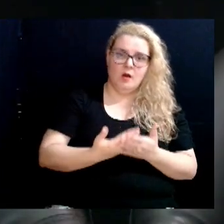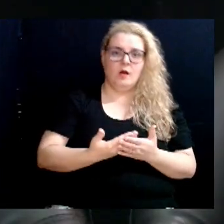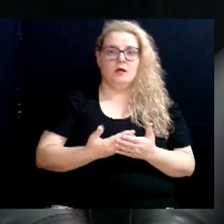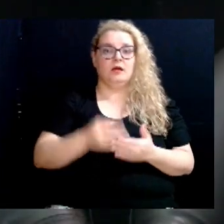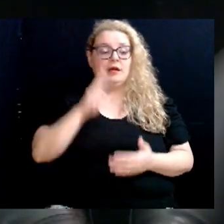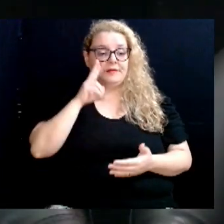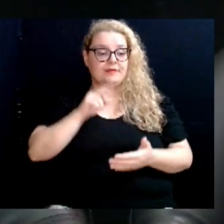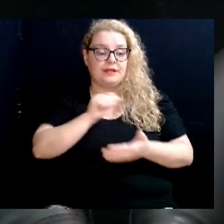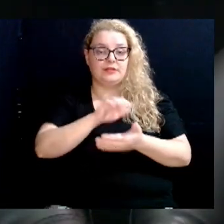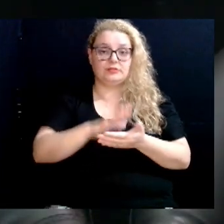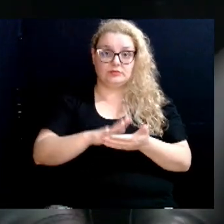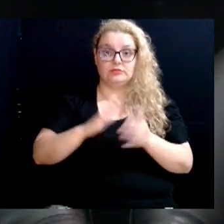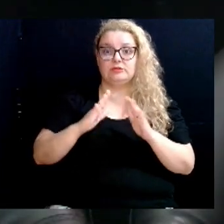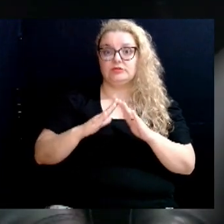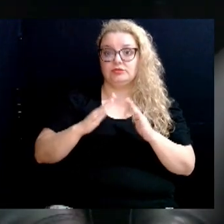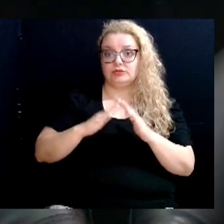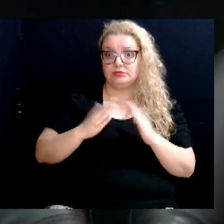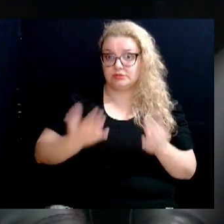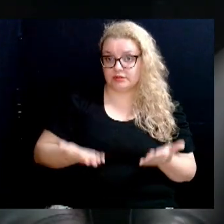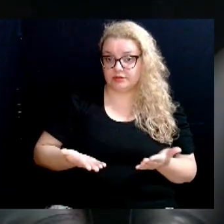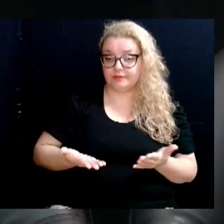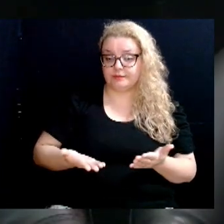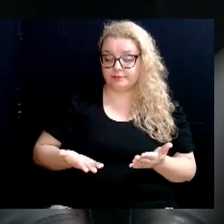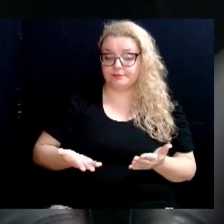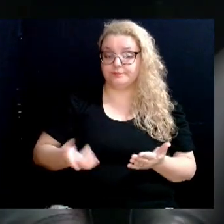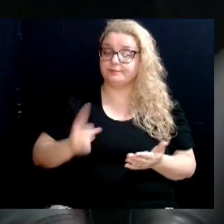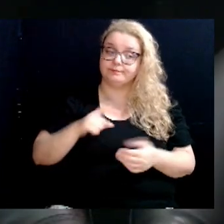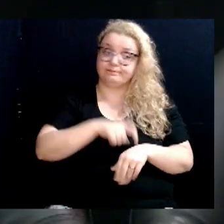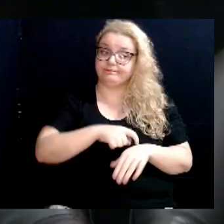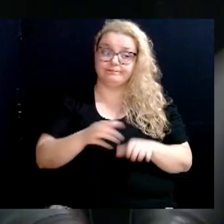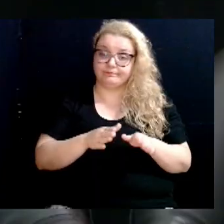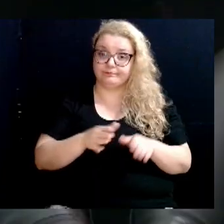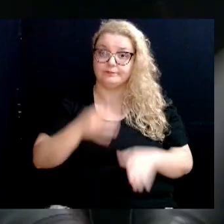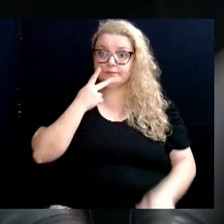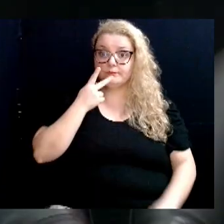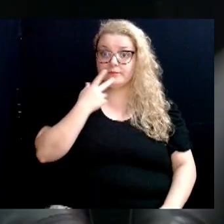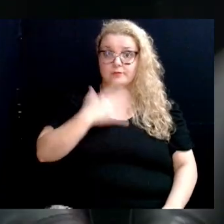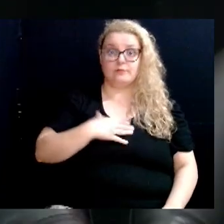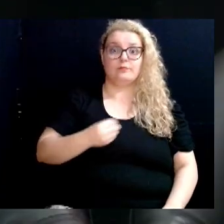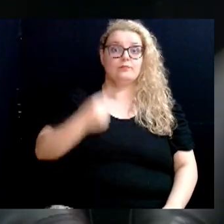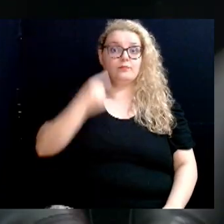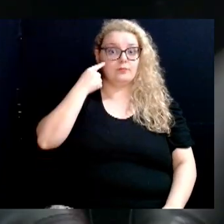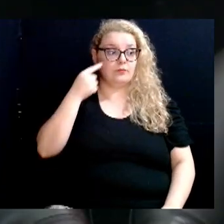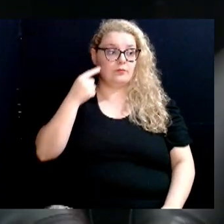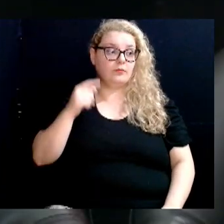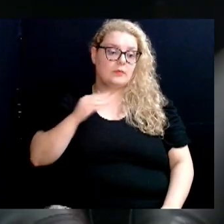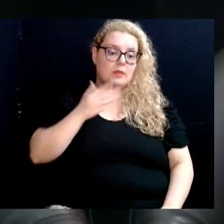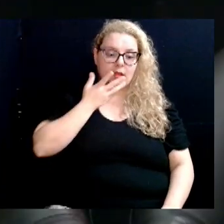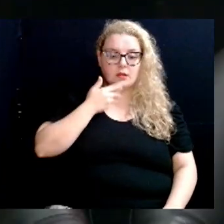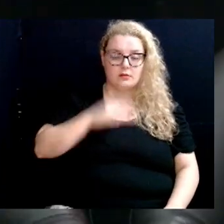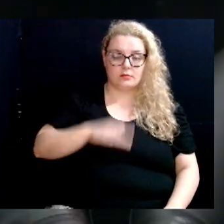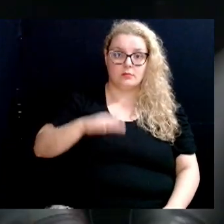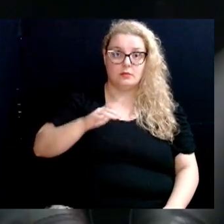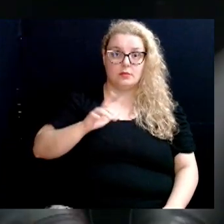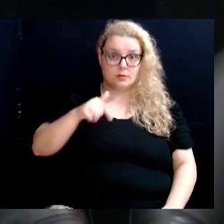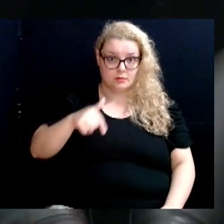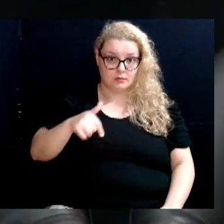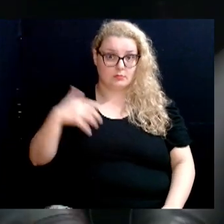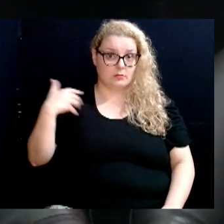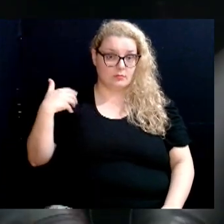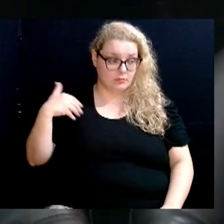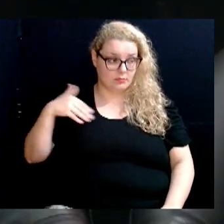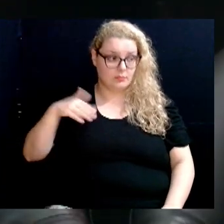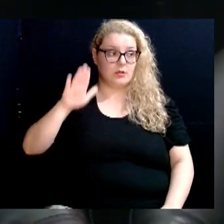que não só nessa fase que a gente fala de filho, a gente pensa menorzinho, né? Depois, quando eles estão crescendo, eles também